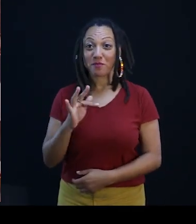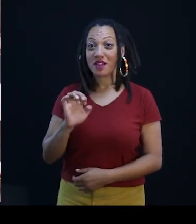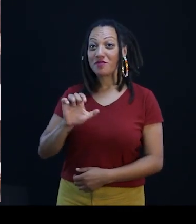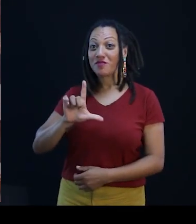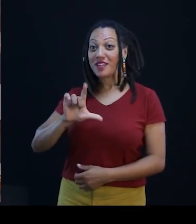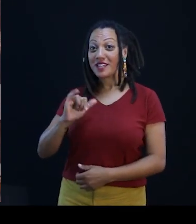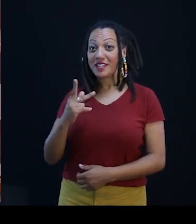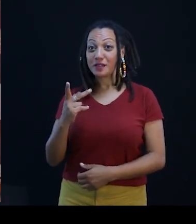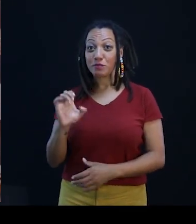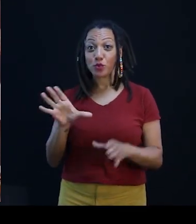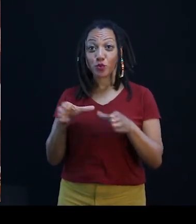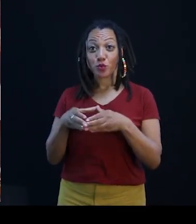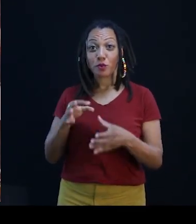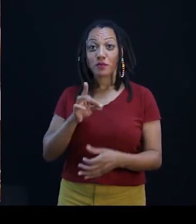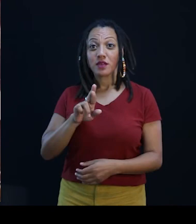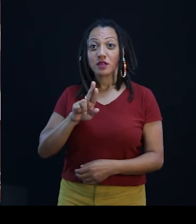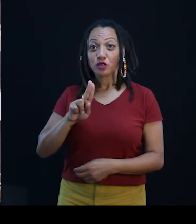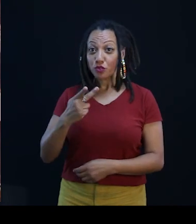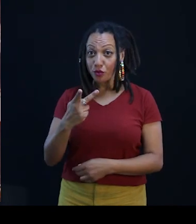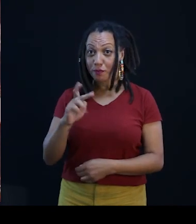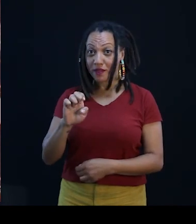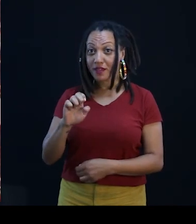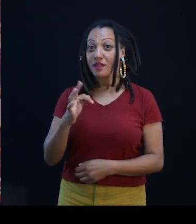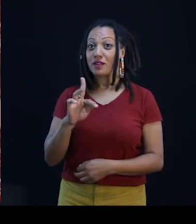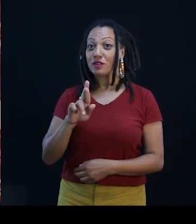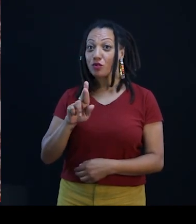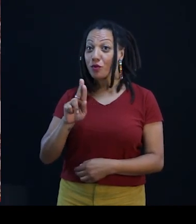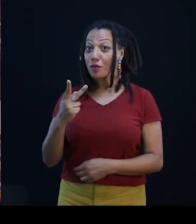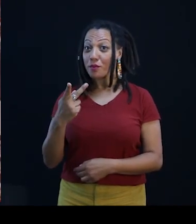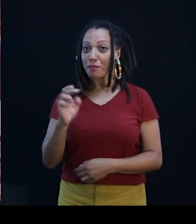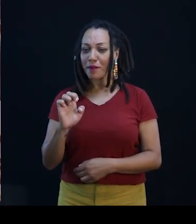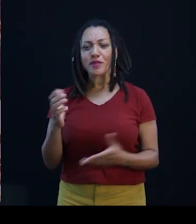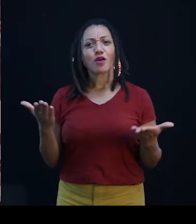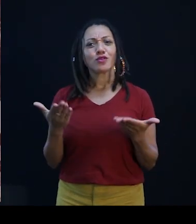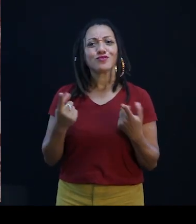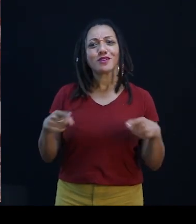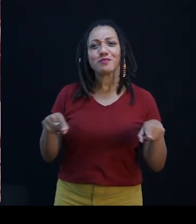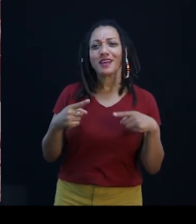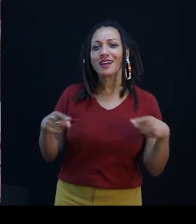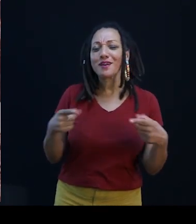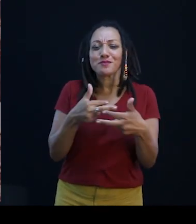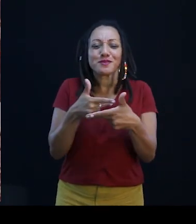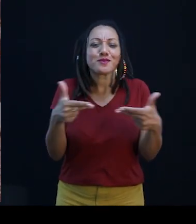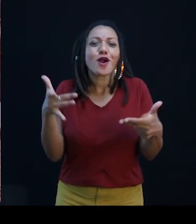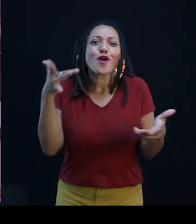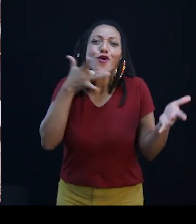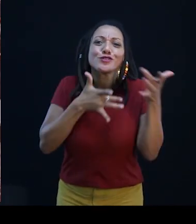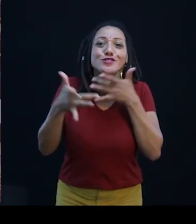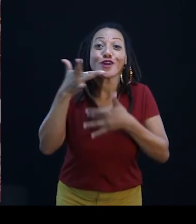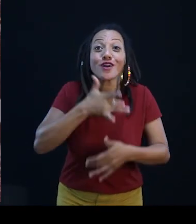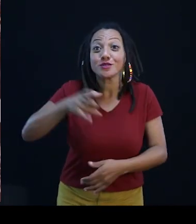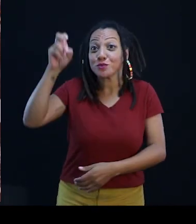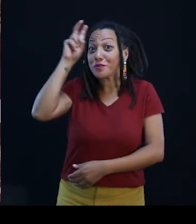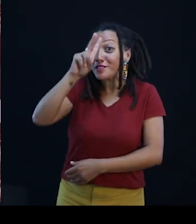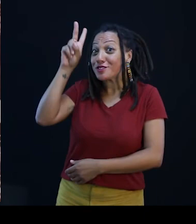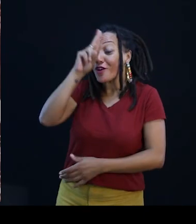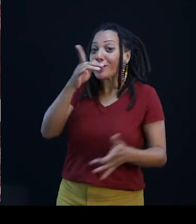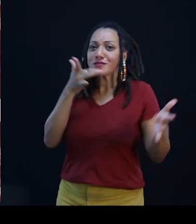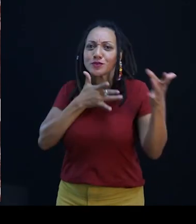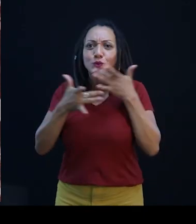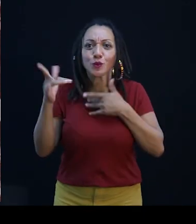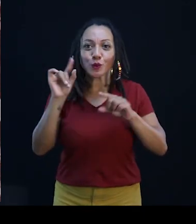Edmo, da Trupe Trupé. E hoje a gente vai brincar com uma cantiga tão gostosa, com uma história tão gostosa, que é